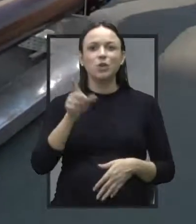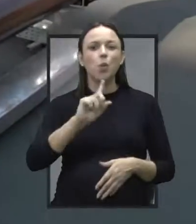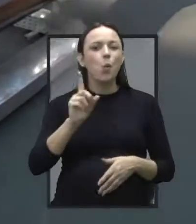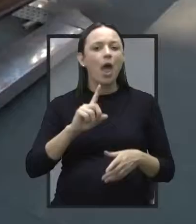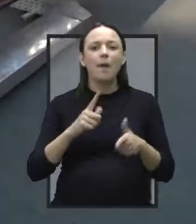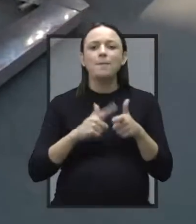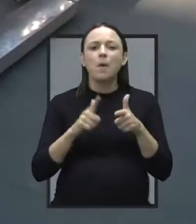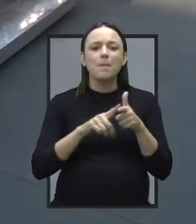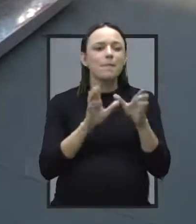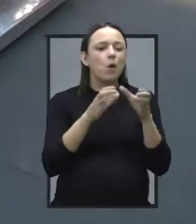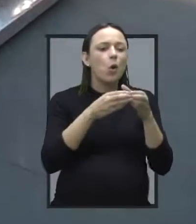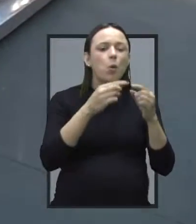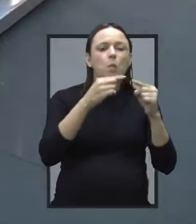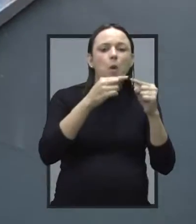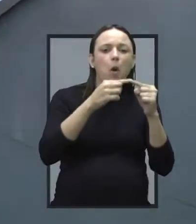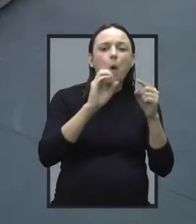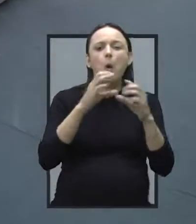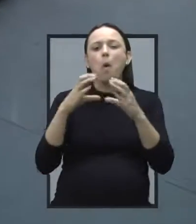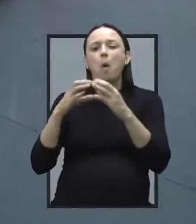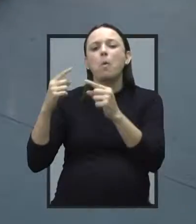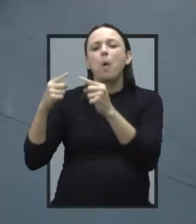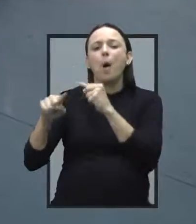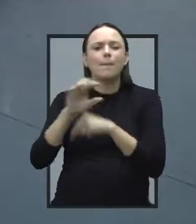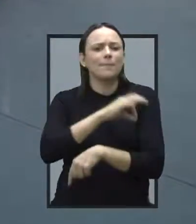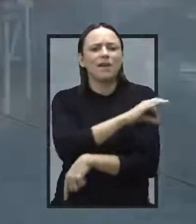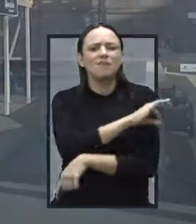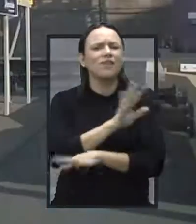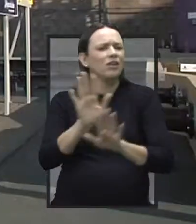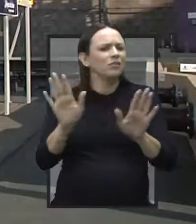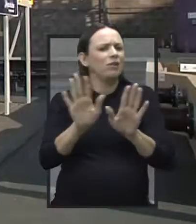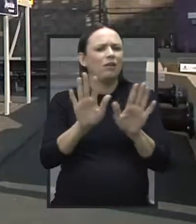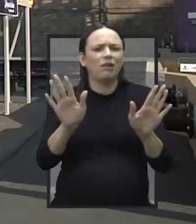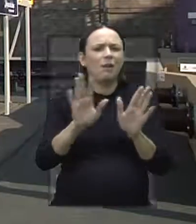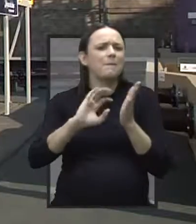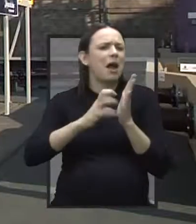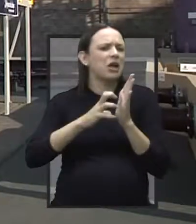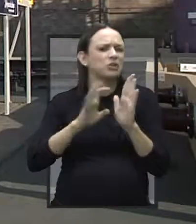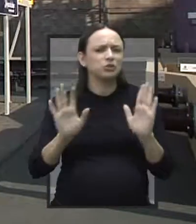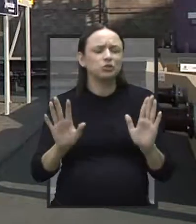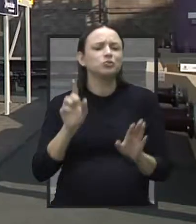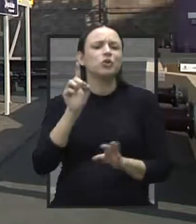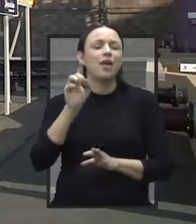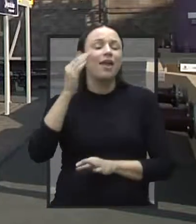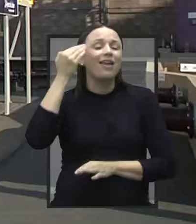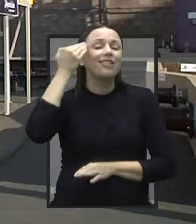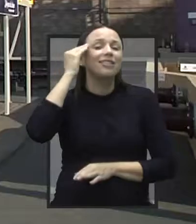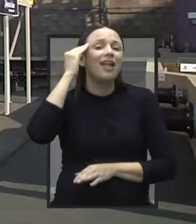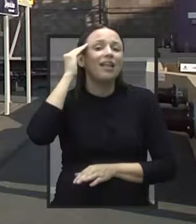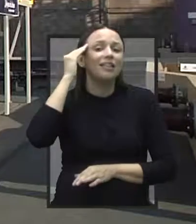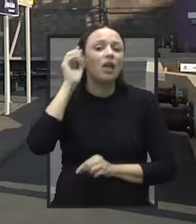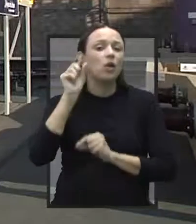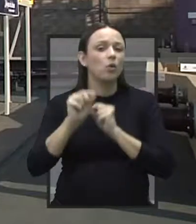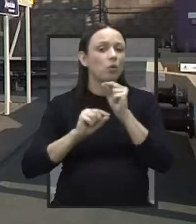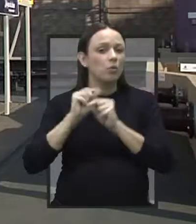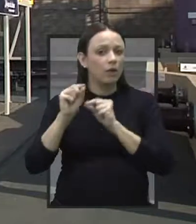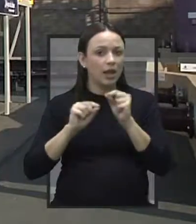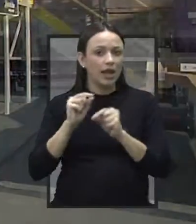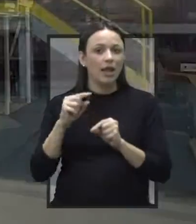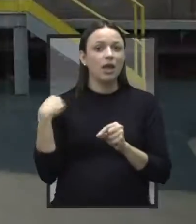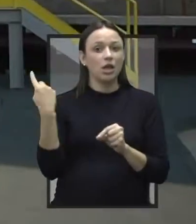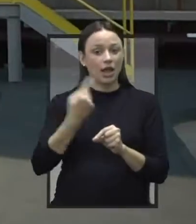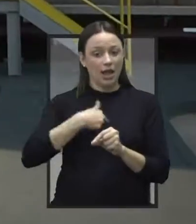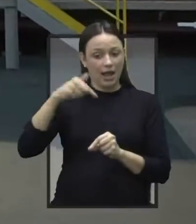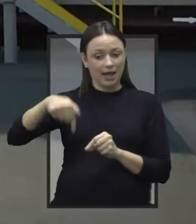situação, oposição, não é a favor do prefeito, contra o prefeito, não é nada disso. É simplesmente entender que o que está acontecendo em